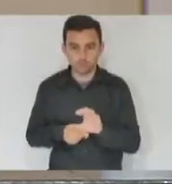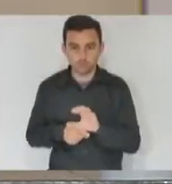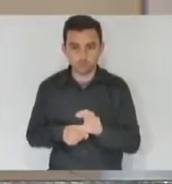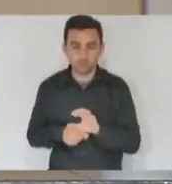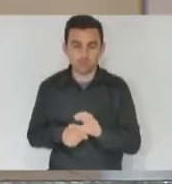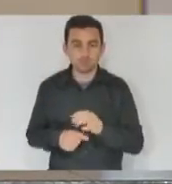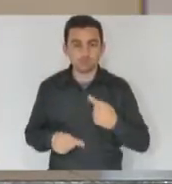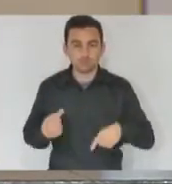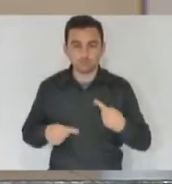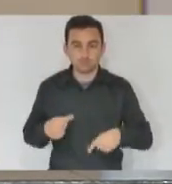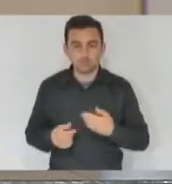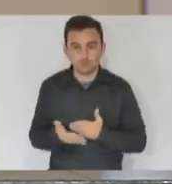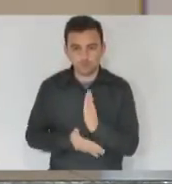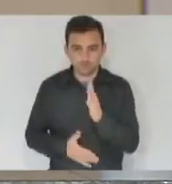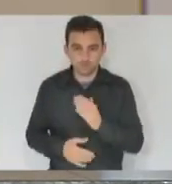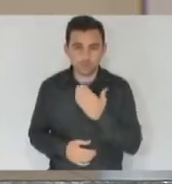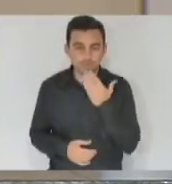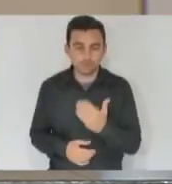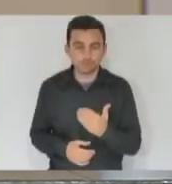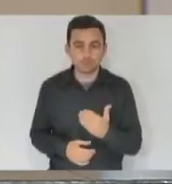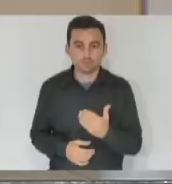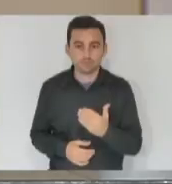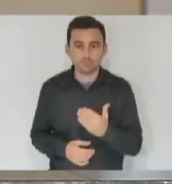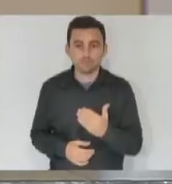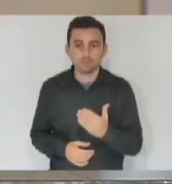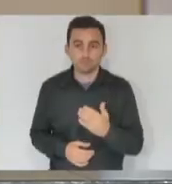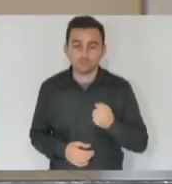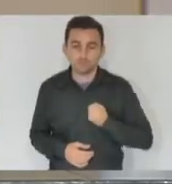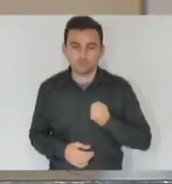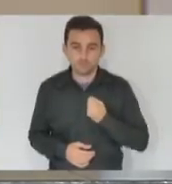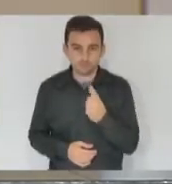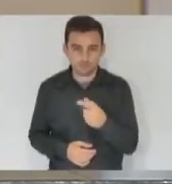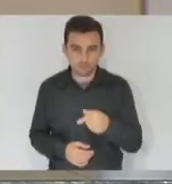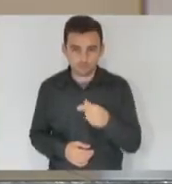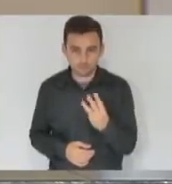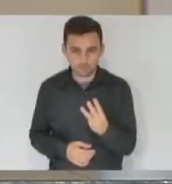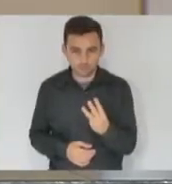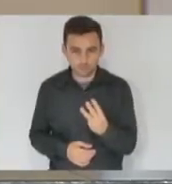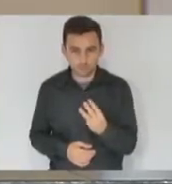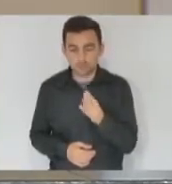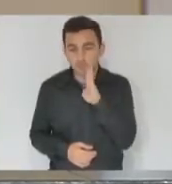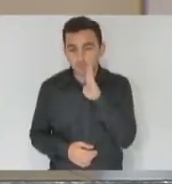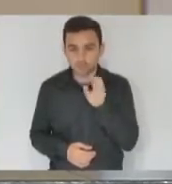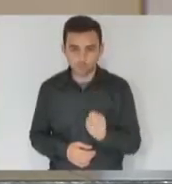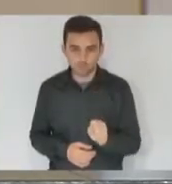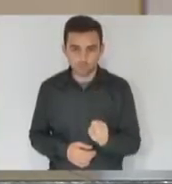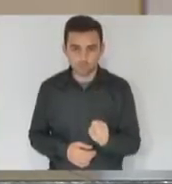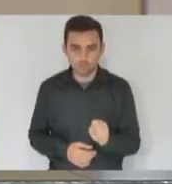Discussão, votação, aprovado. Requerimentos de número 173, deputado Bruno Souza.